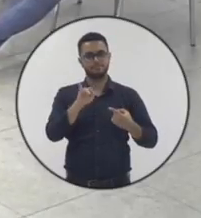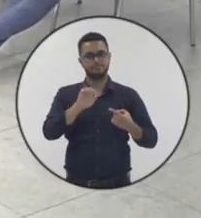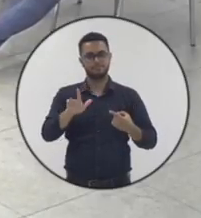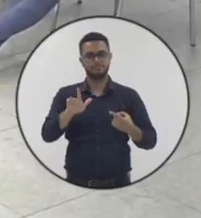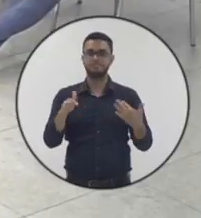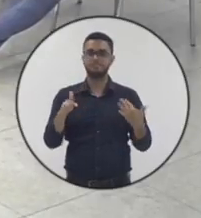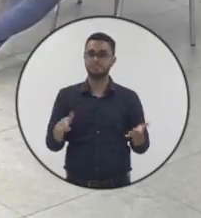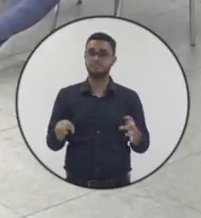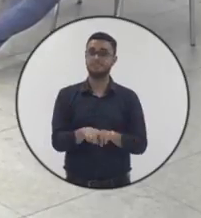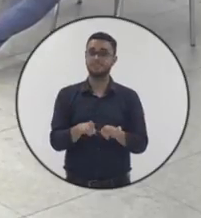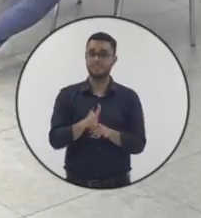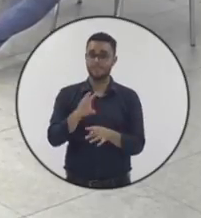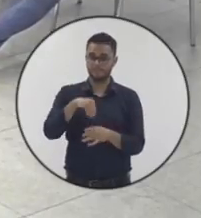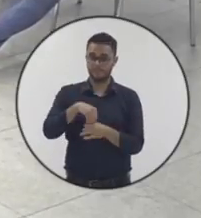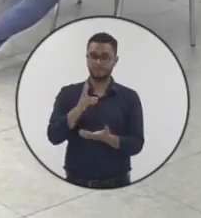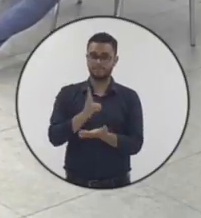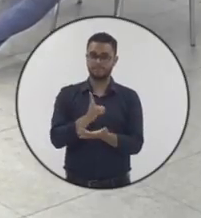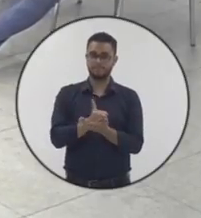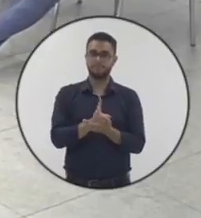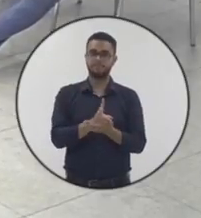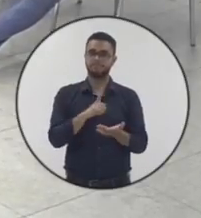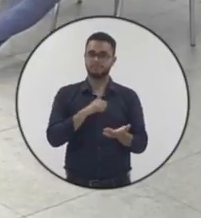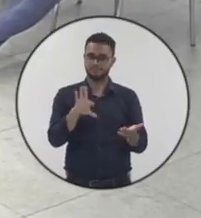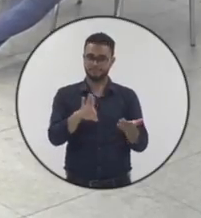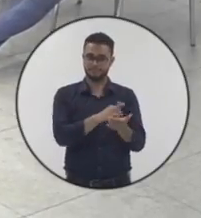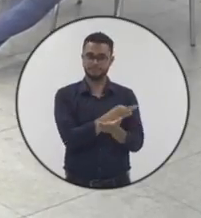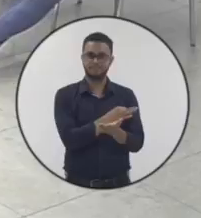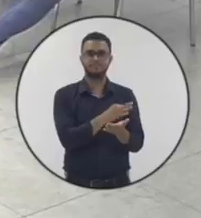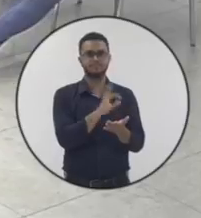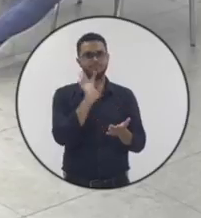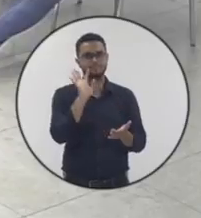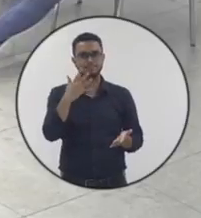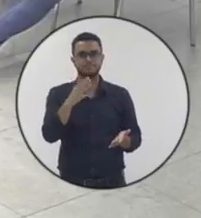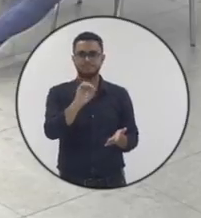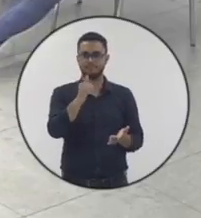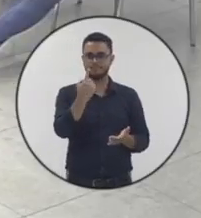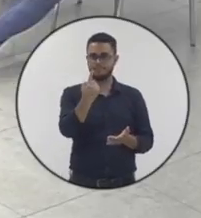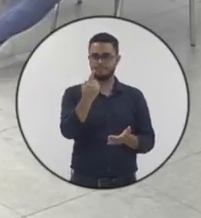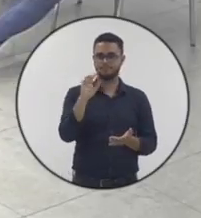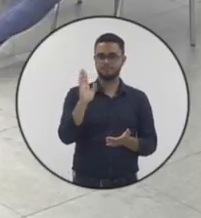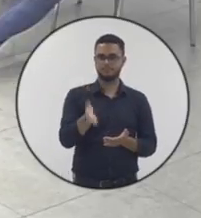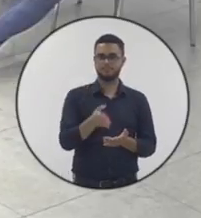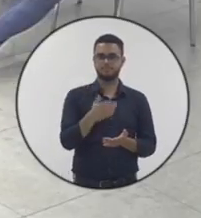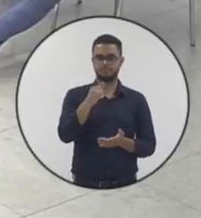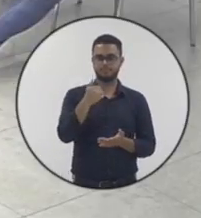a assinatura da nossa Resolução 01 de 2018.